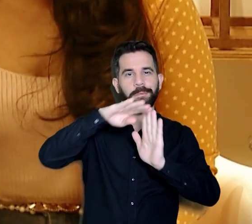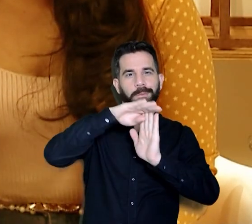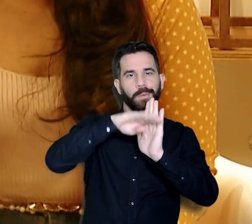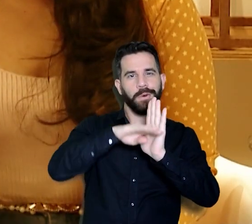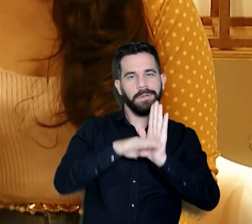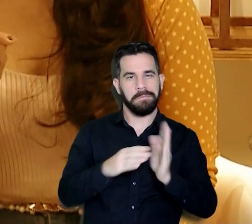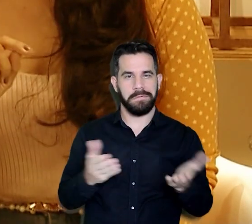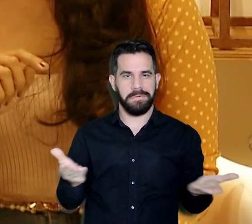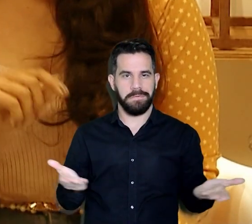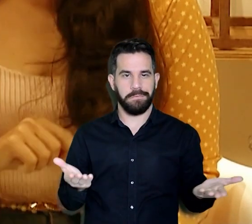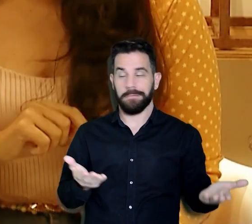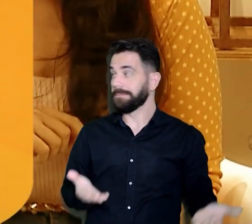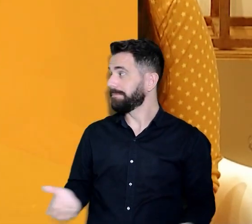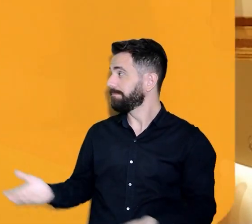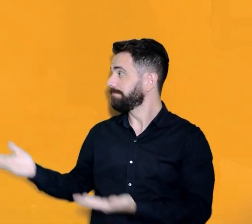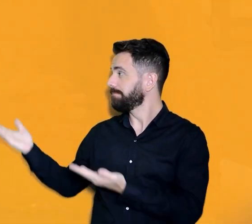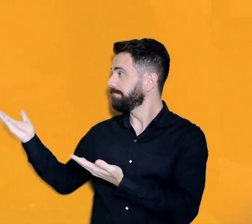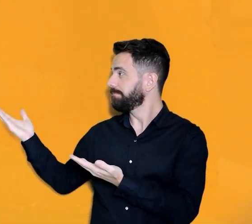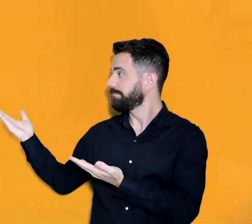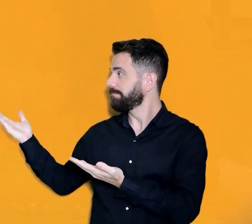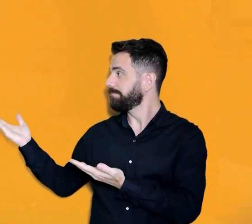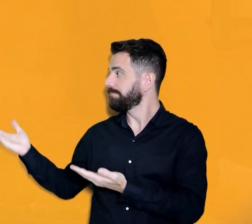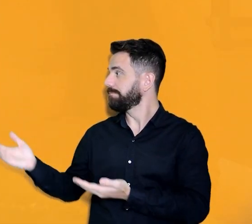A seguir,